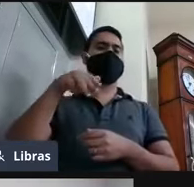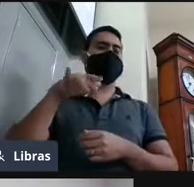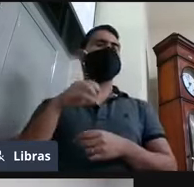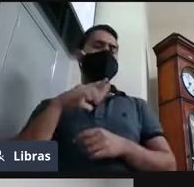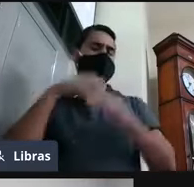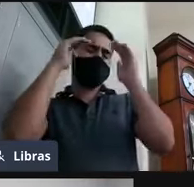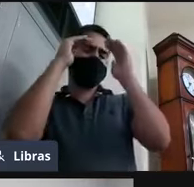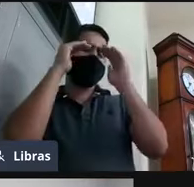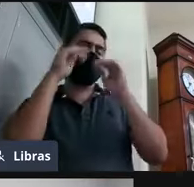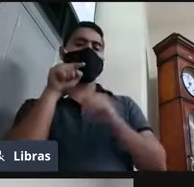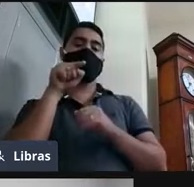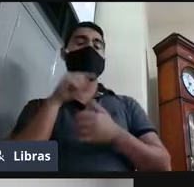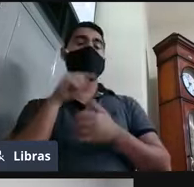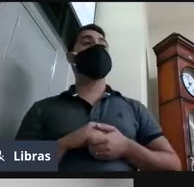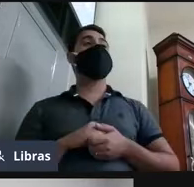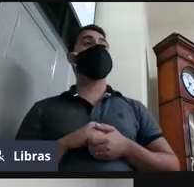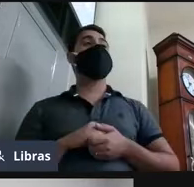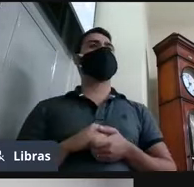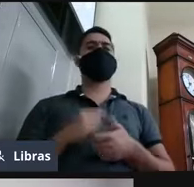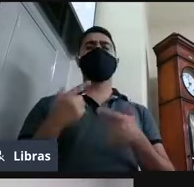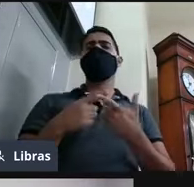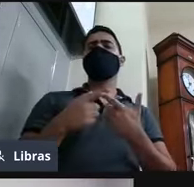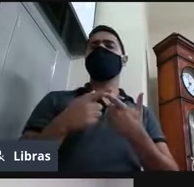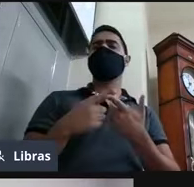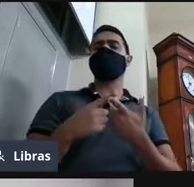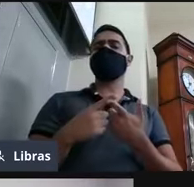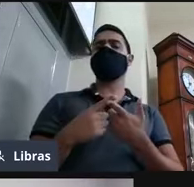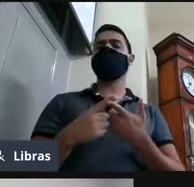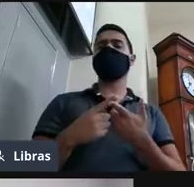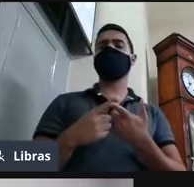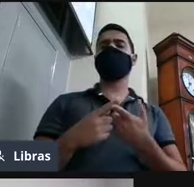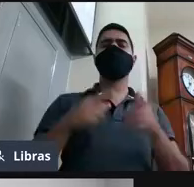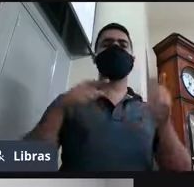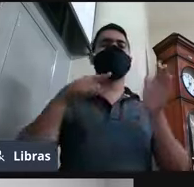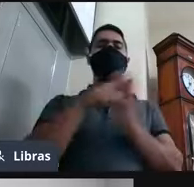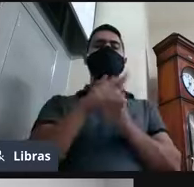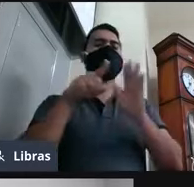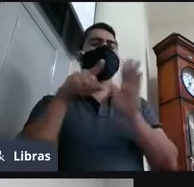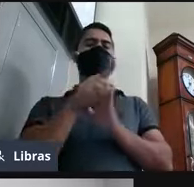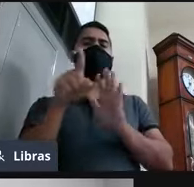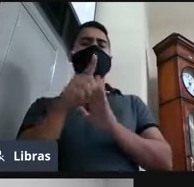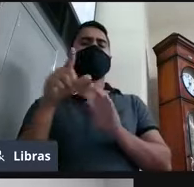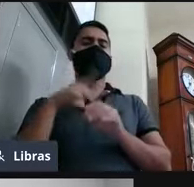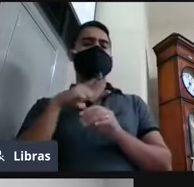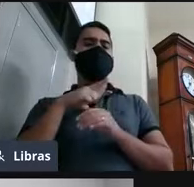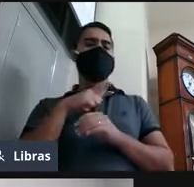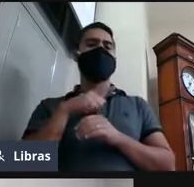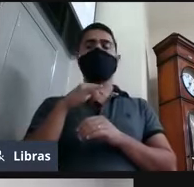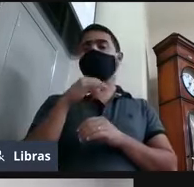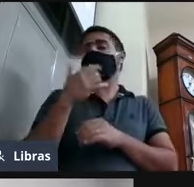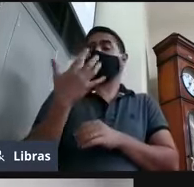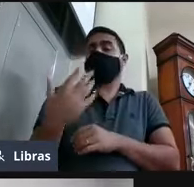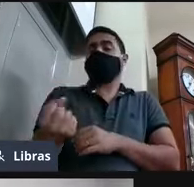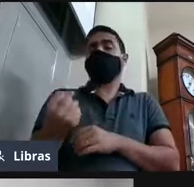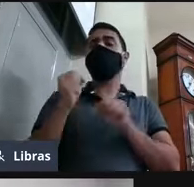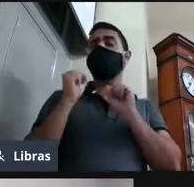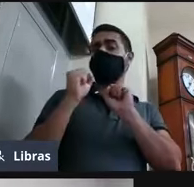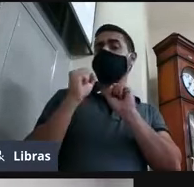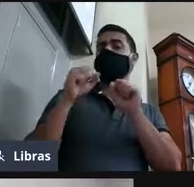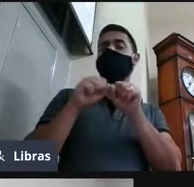Marquinhos, porque as questões que foram levantadas que não estejam de acordo e quem não tiver satisfeito vai